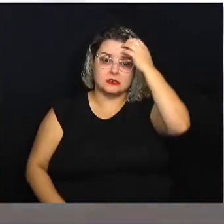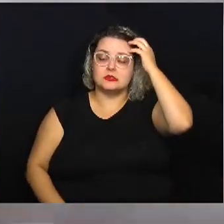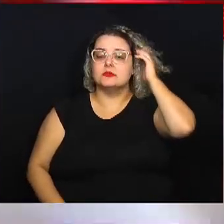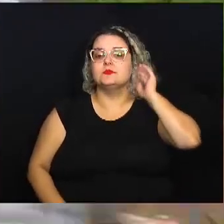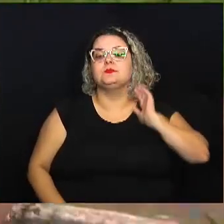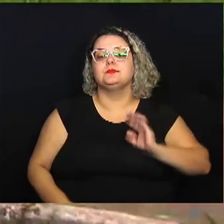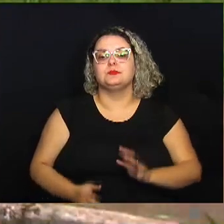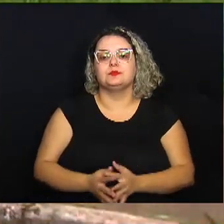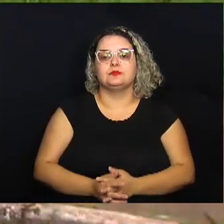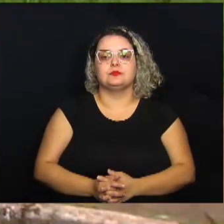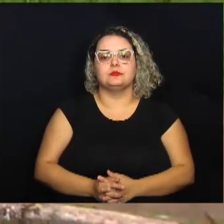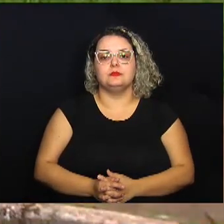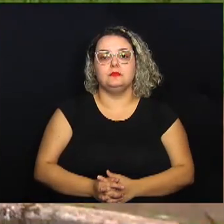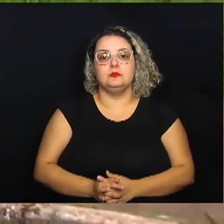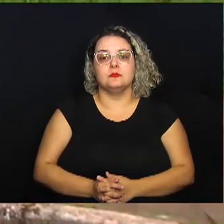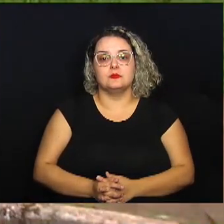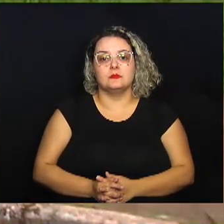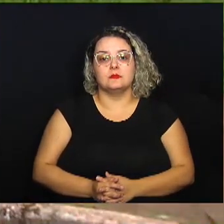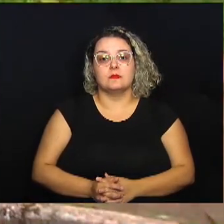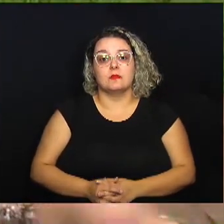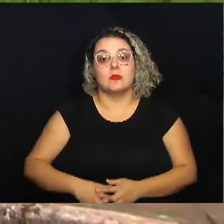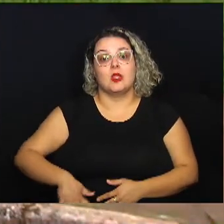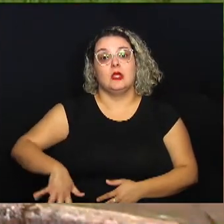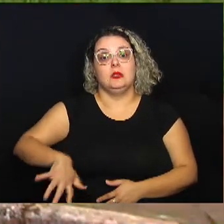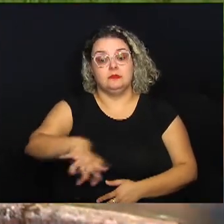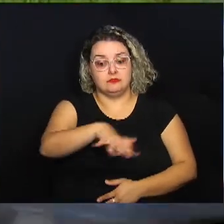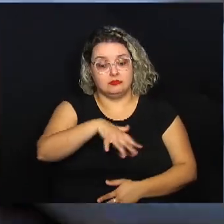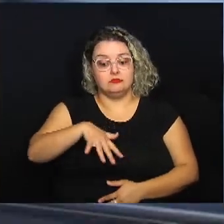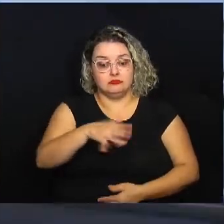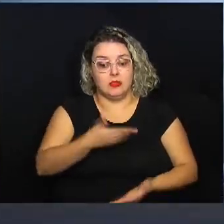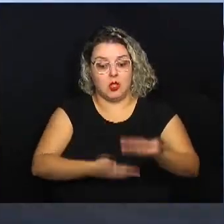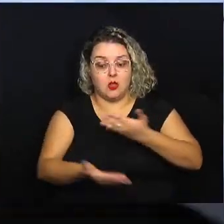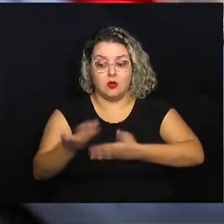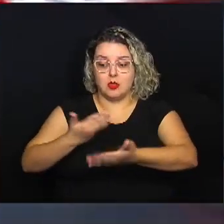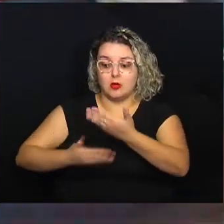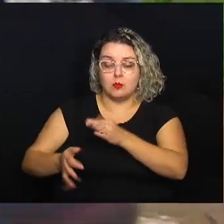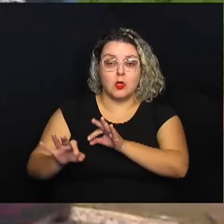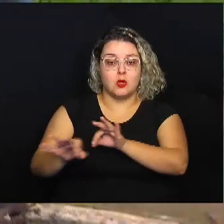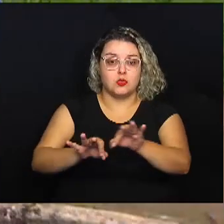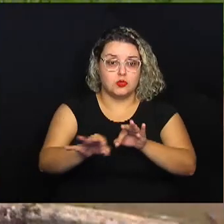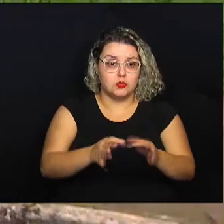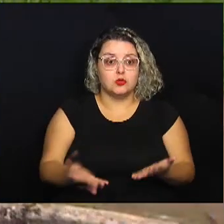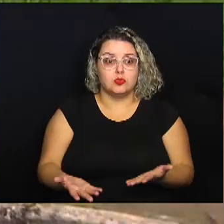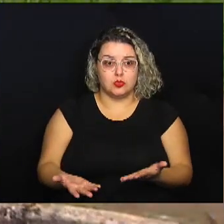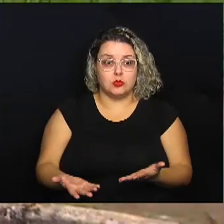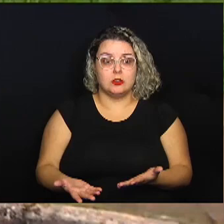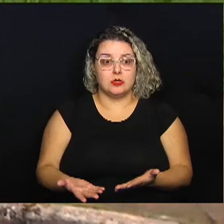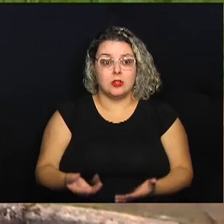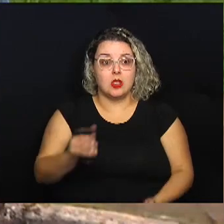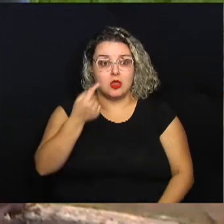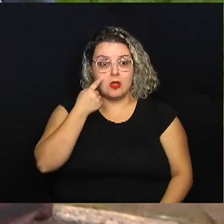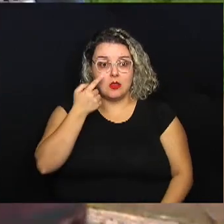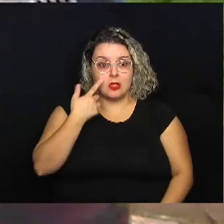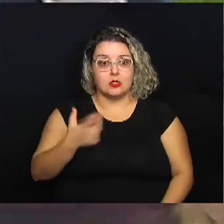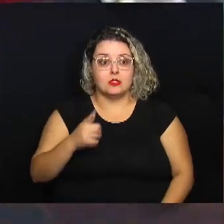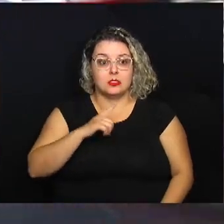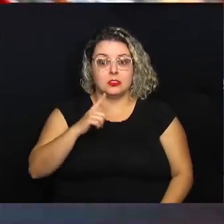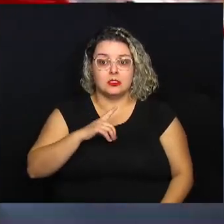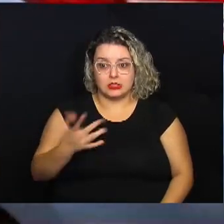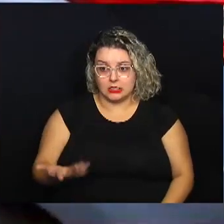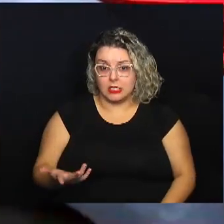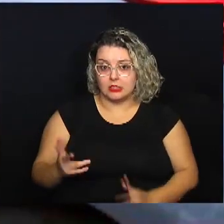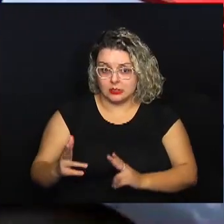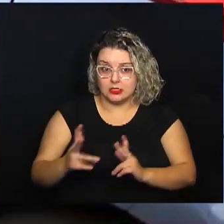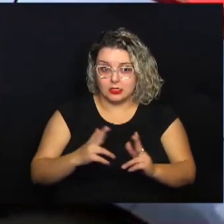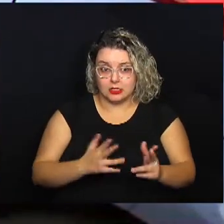Então, isso a gente faz essa partilha dentro do nosso grupo de projeto, né? Vendo que a gente tem isso em comum e a gente